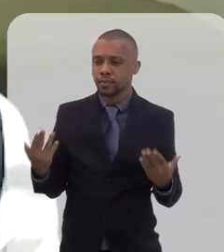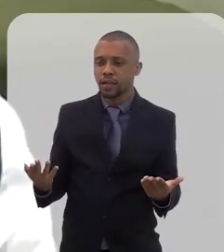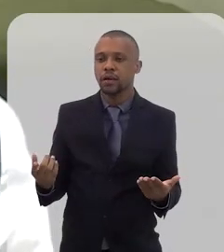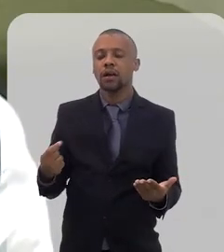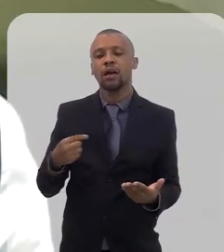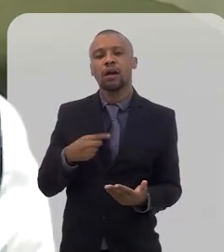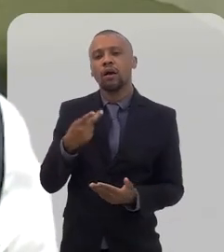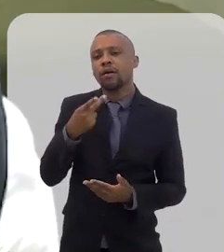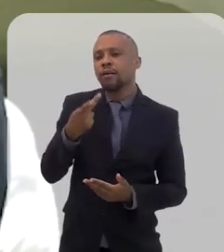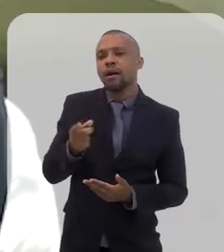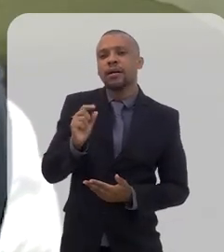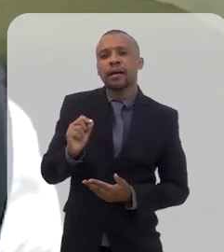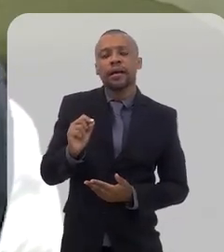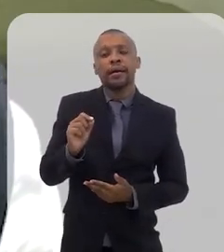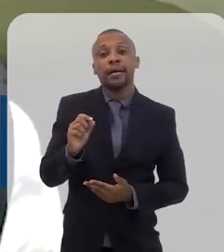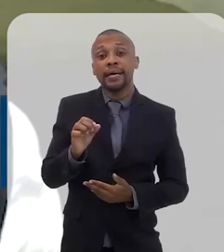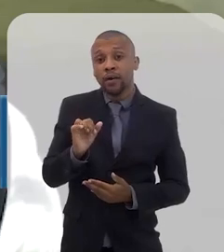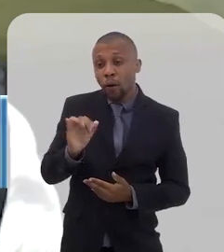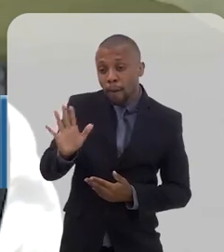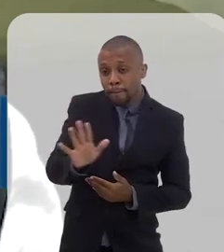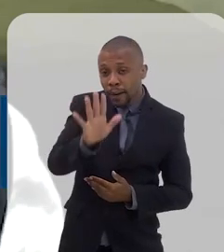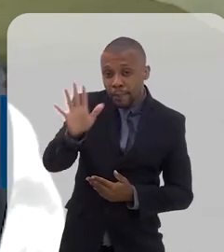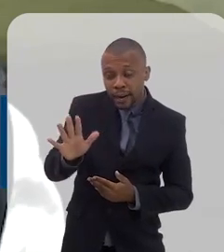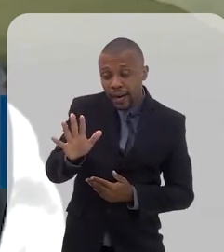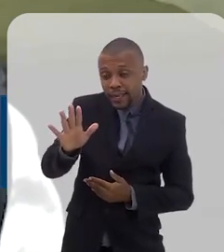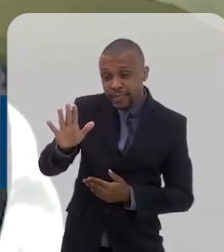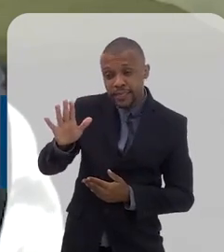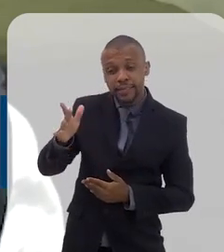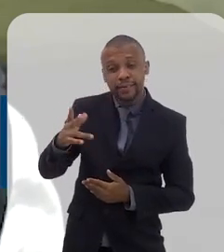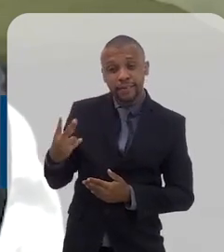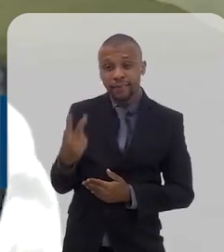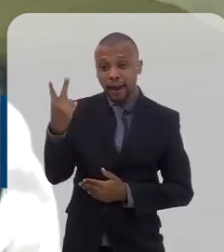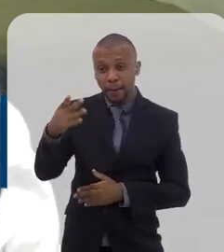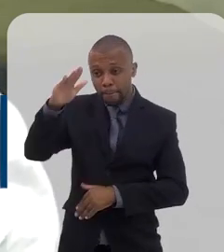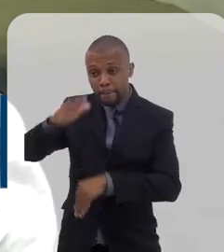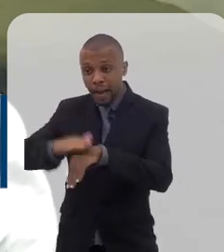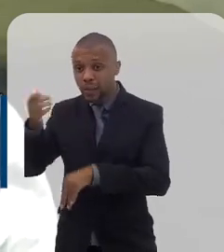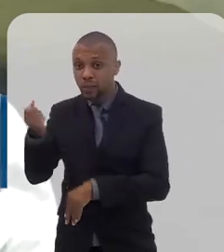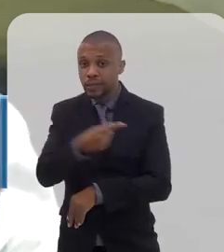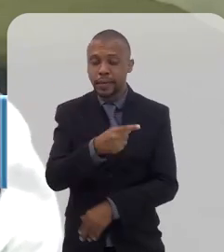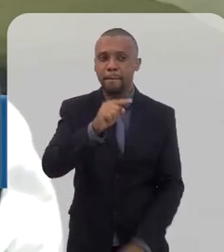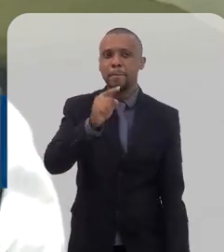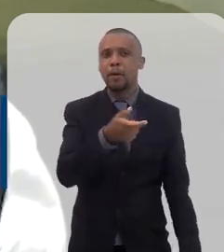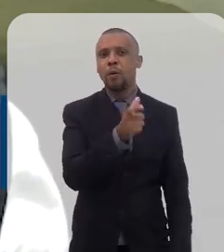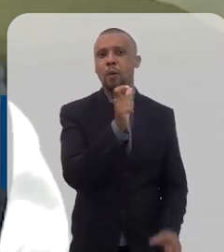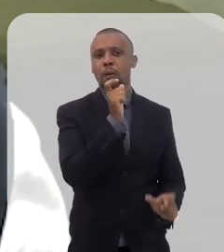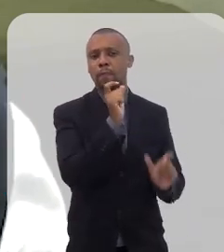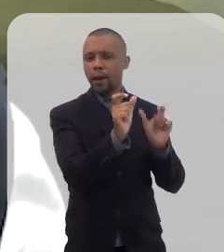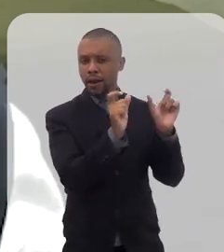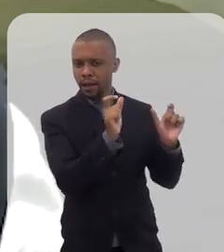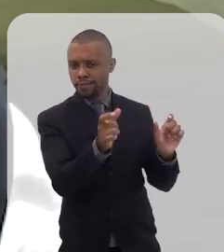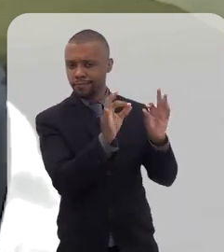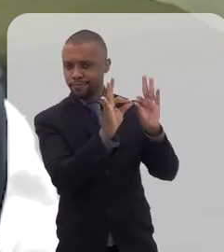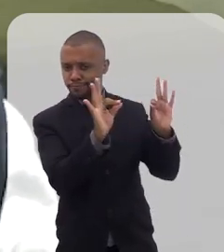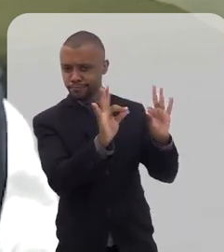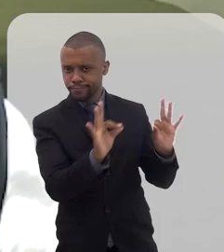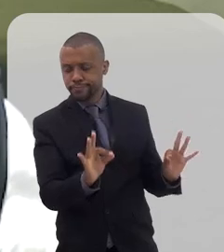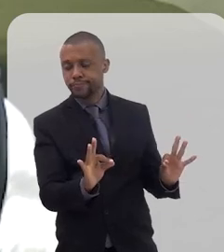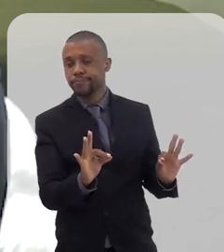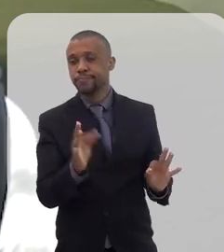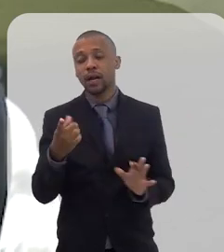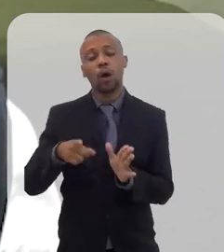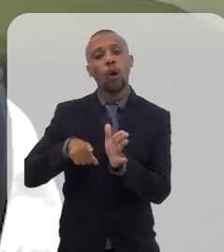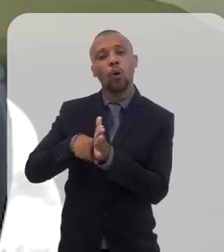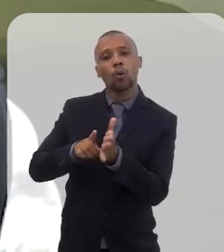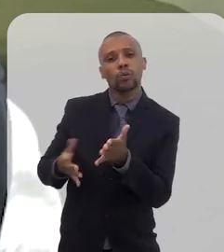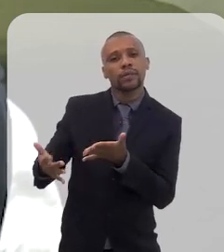Geisa. Eu digo que, assim, se uma imagem vale mais do que mil palavras, né? O censo é a oportunidade do país se olhar no